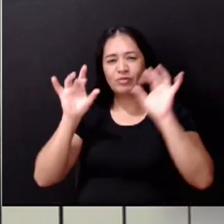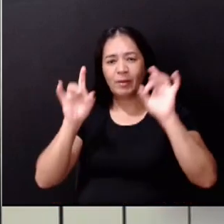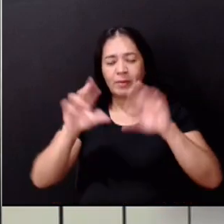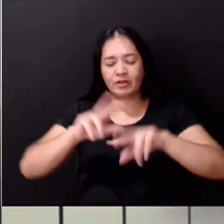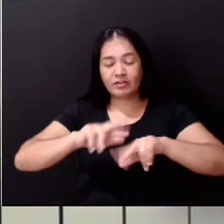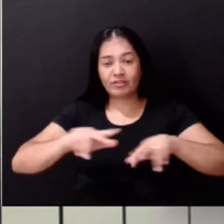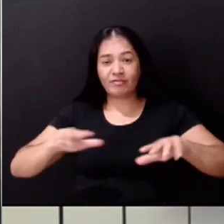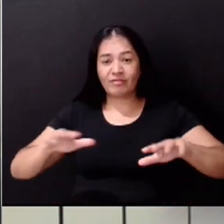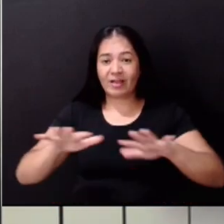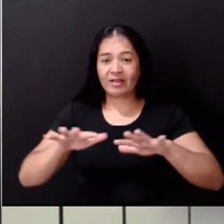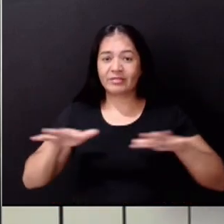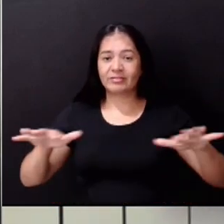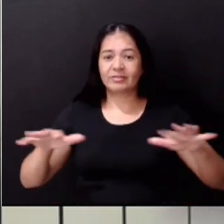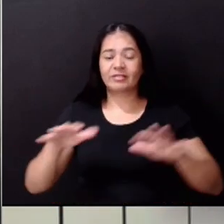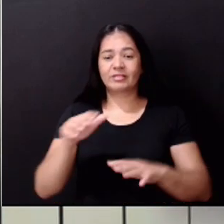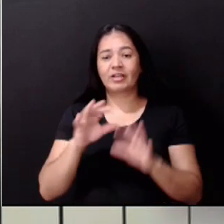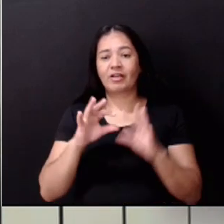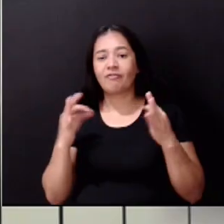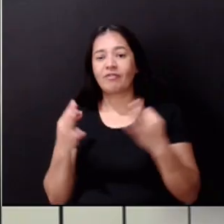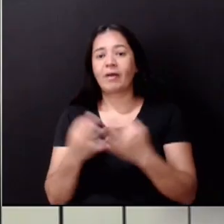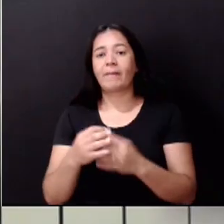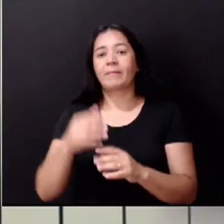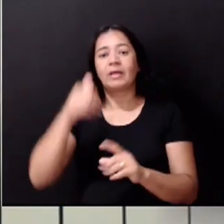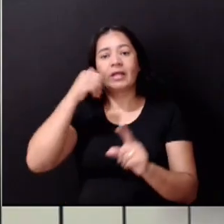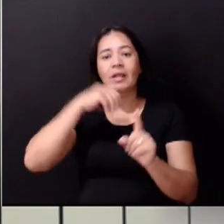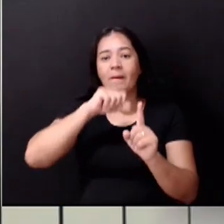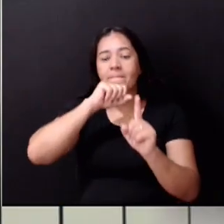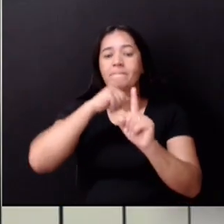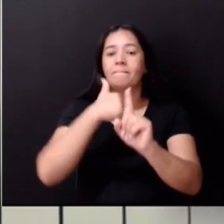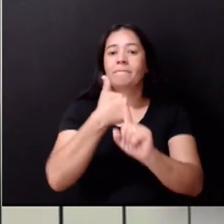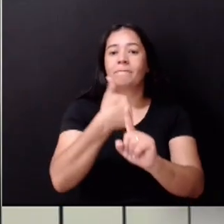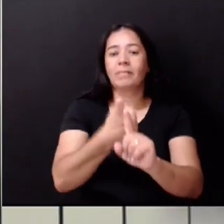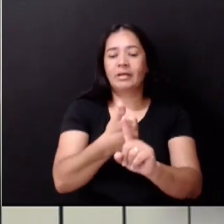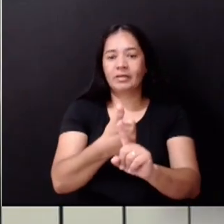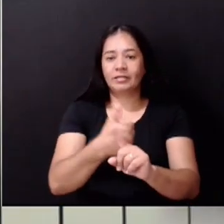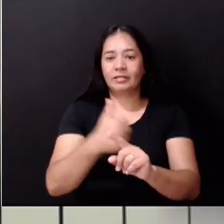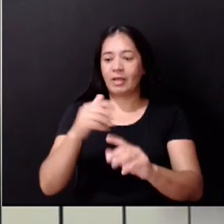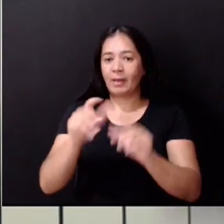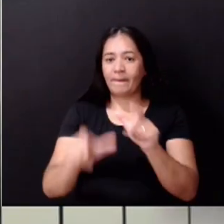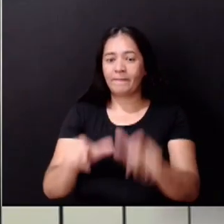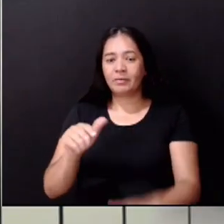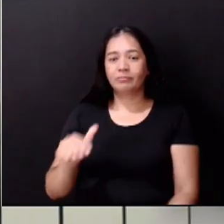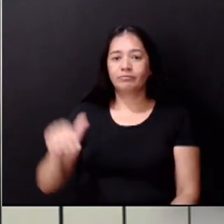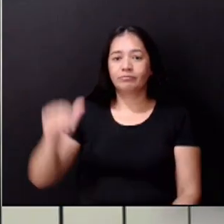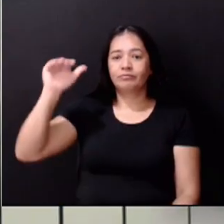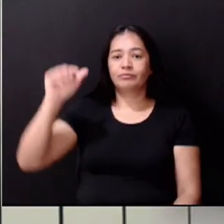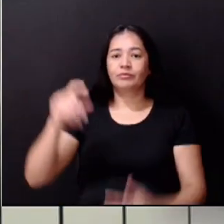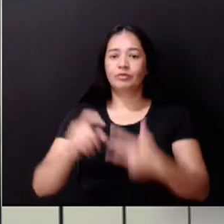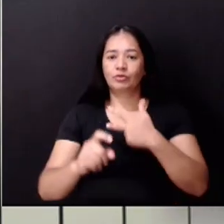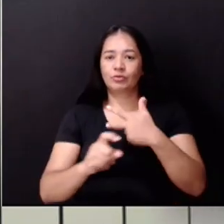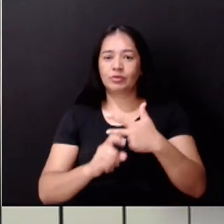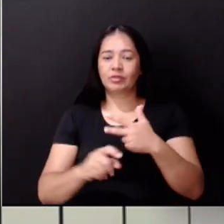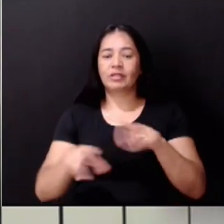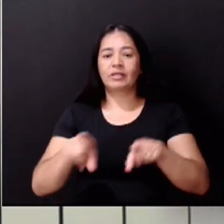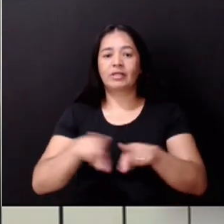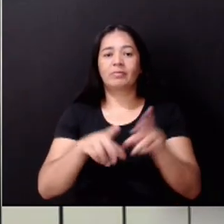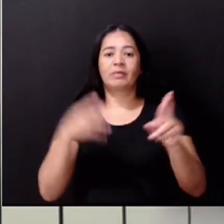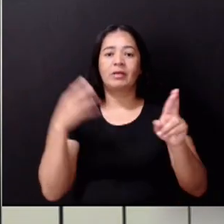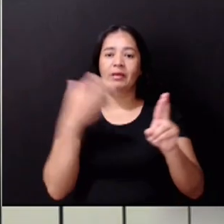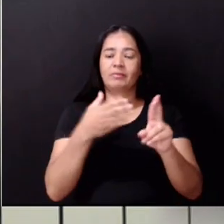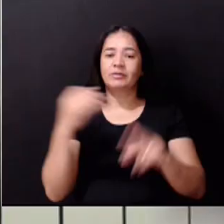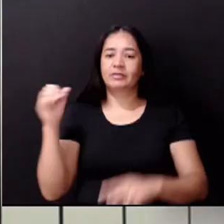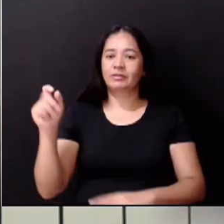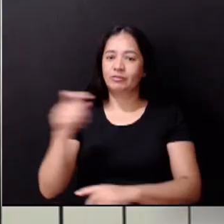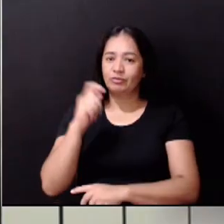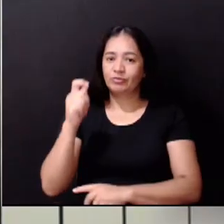mães atípicas, autoridades do Poder Executivo e representantes de instituições. Confira na reportagem